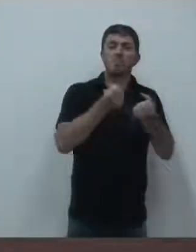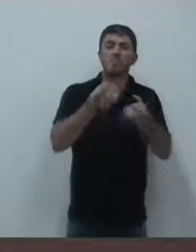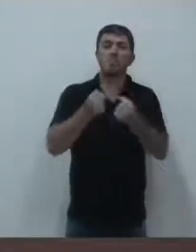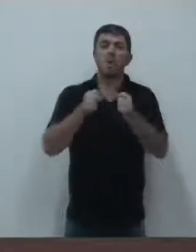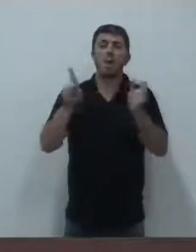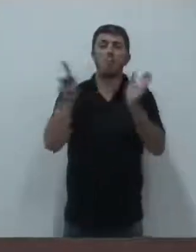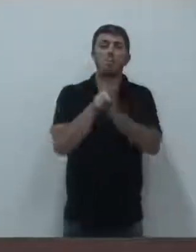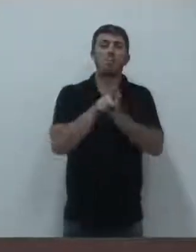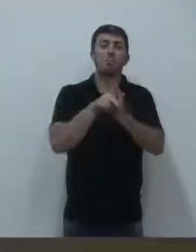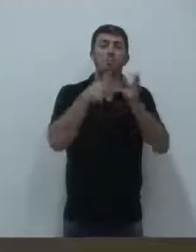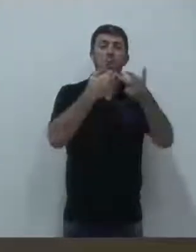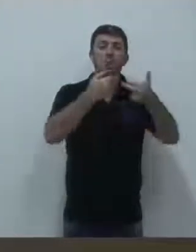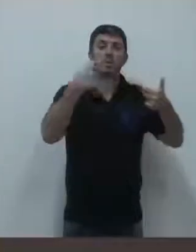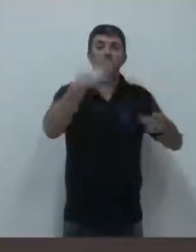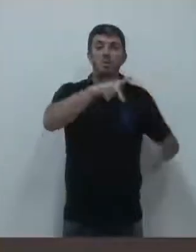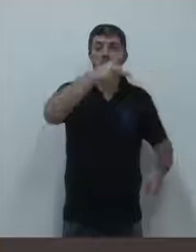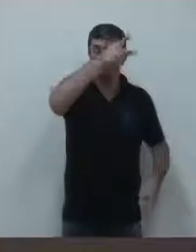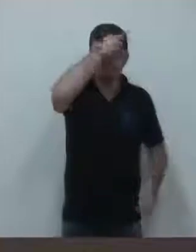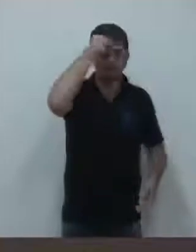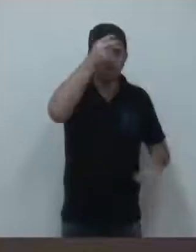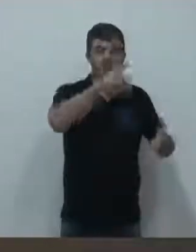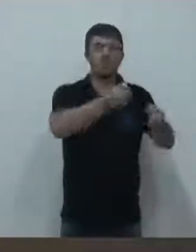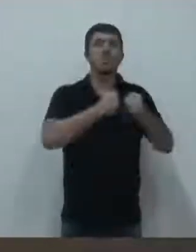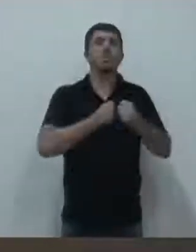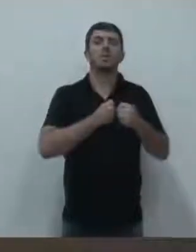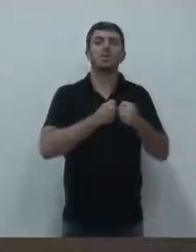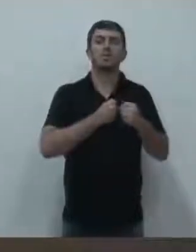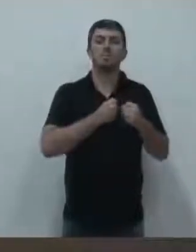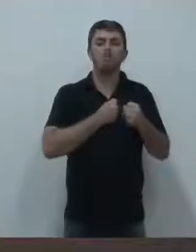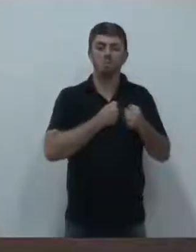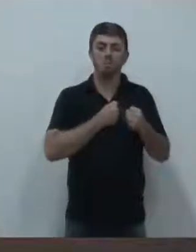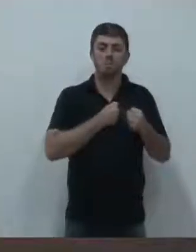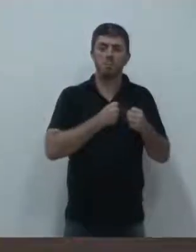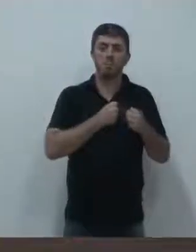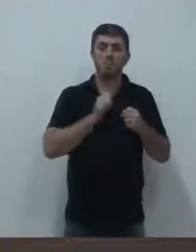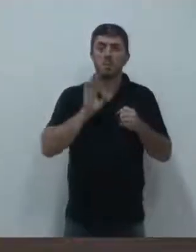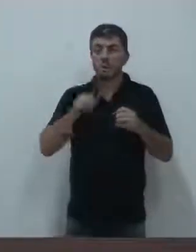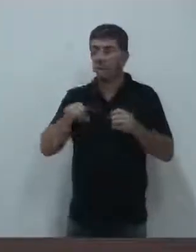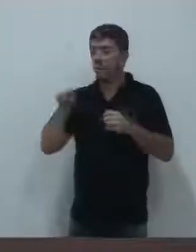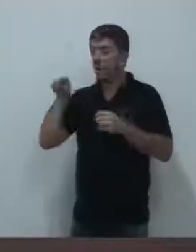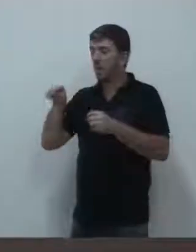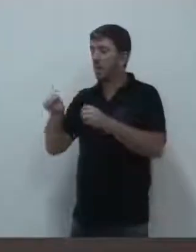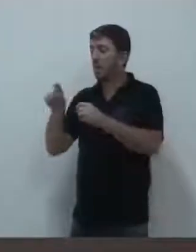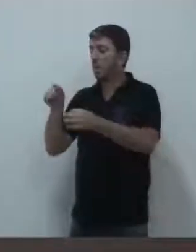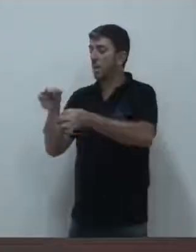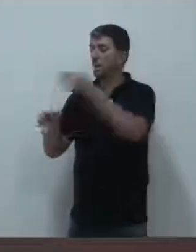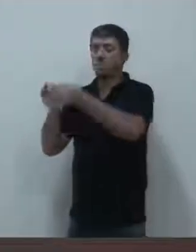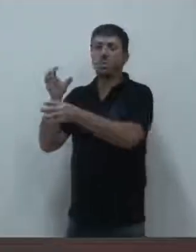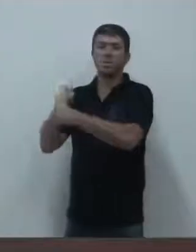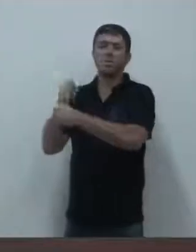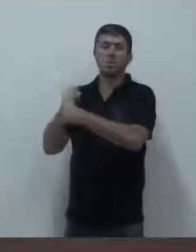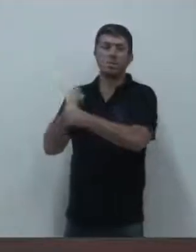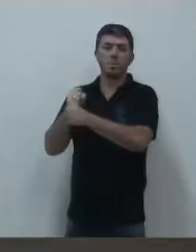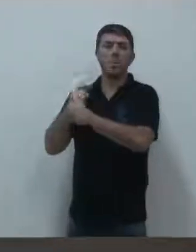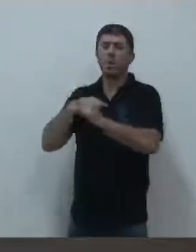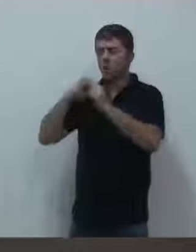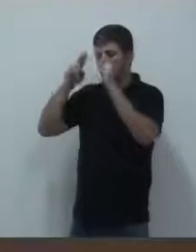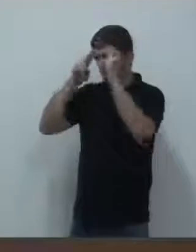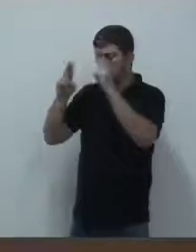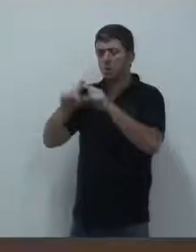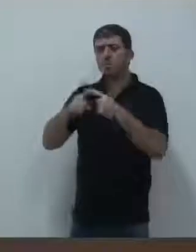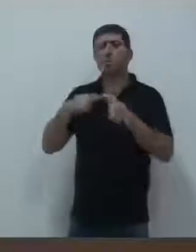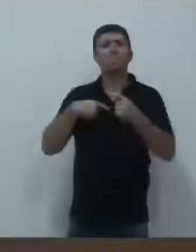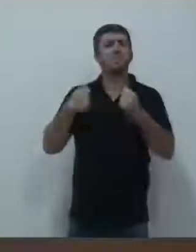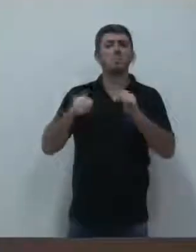proveito próprio, alheio, etc. Então, com todo o respeito que me tem o Tribunal de Contas, eu não preciso concordar com ele. Porque o